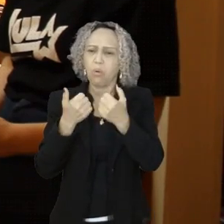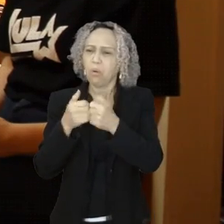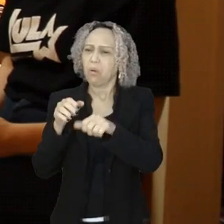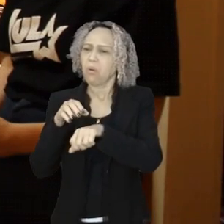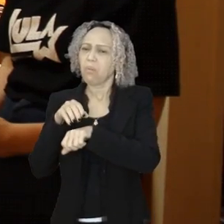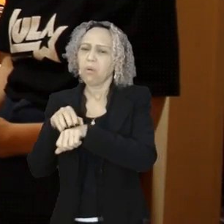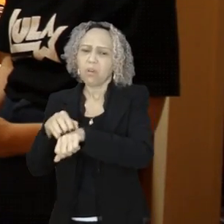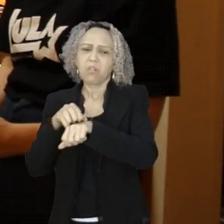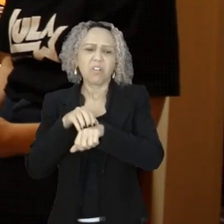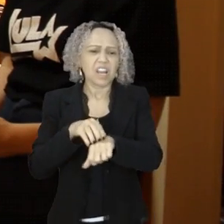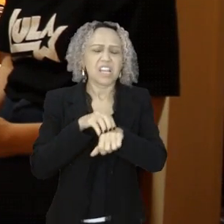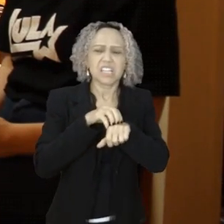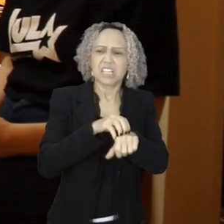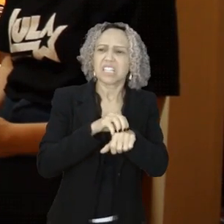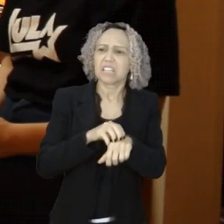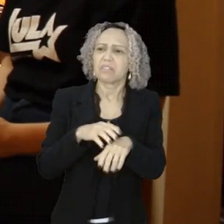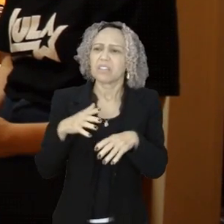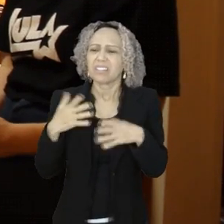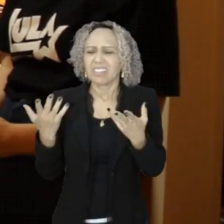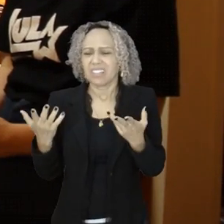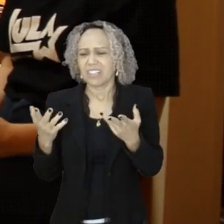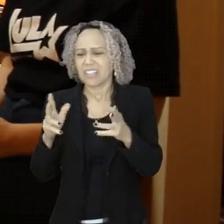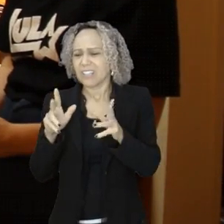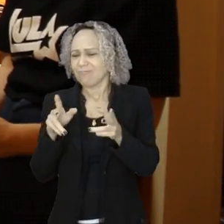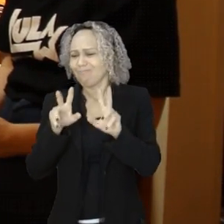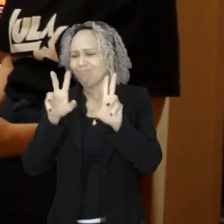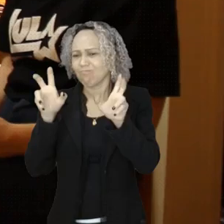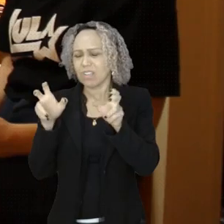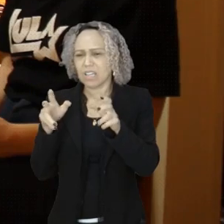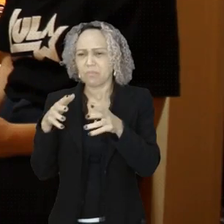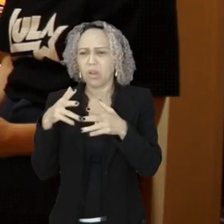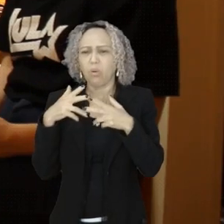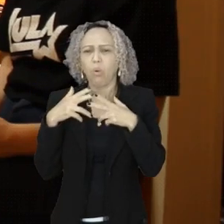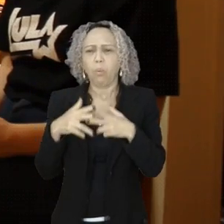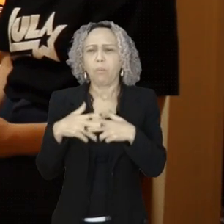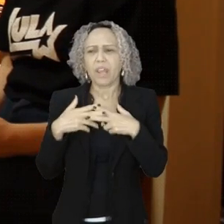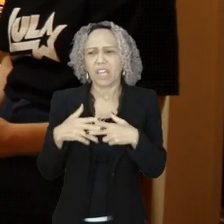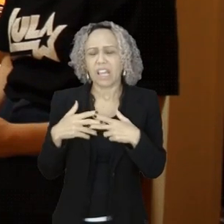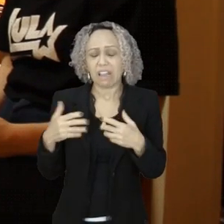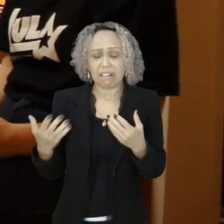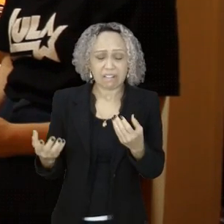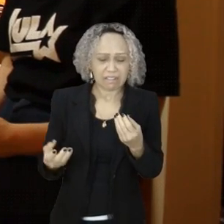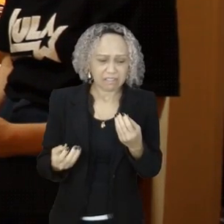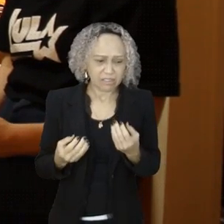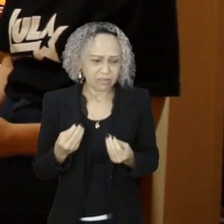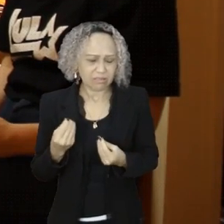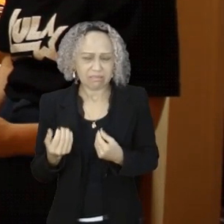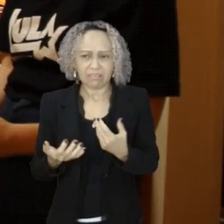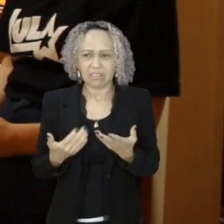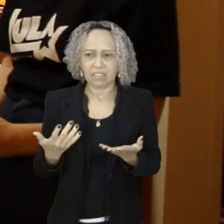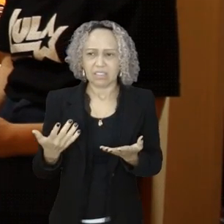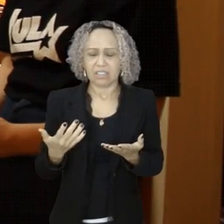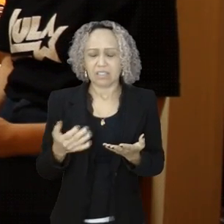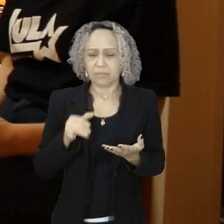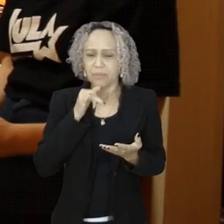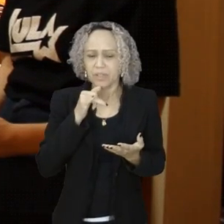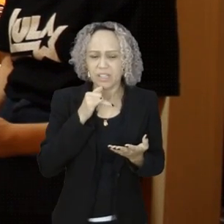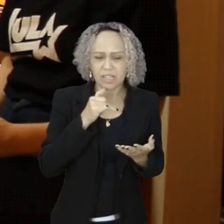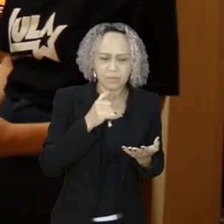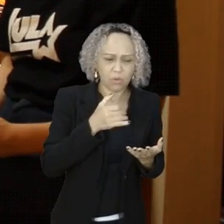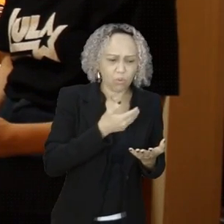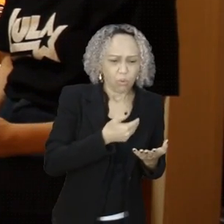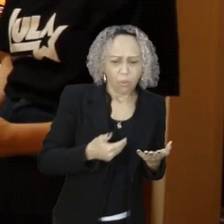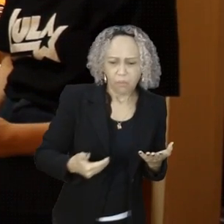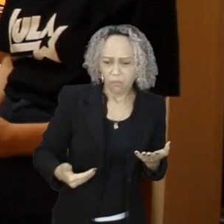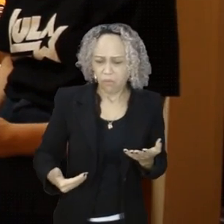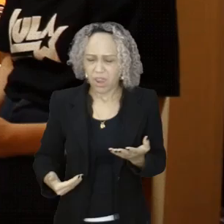relação, né, nunca esclarecida no governo com os concessionários do transporte coletivo.